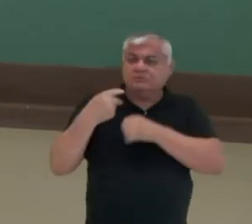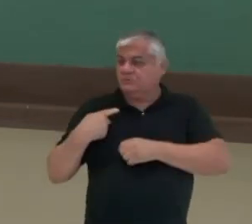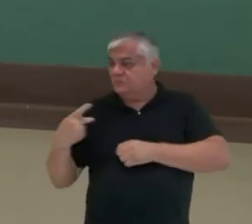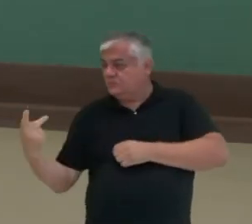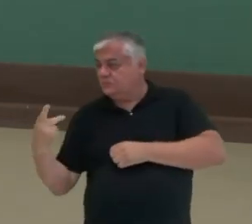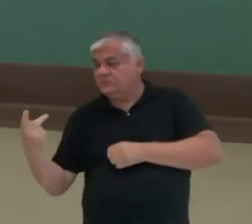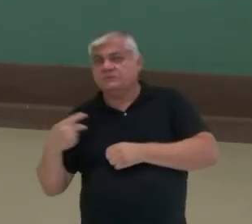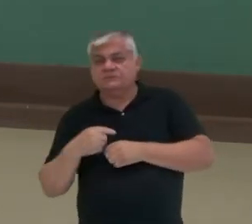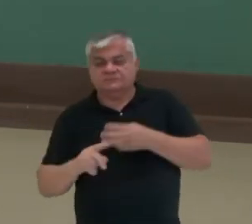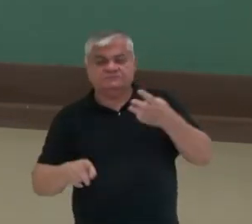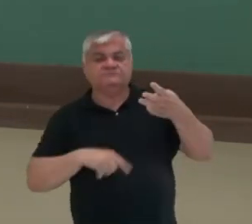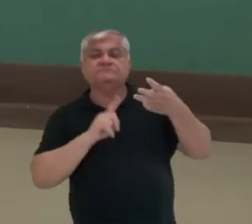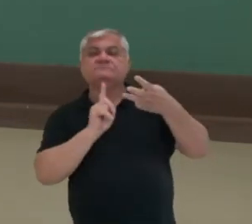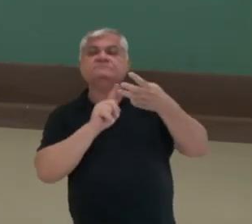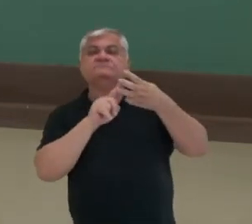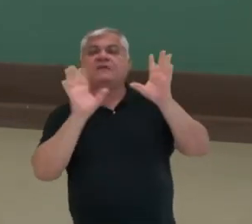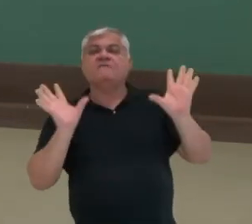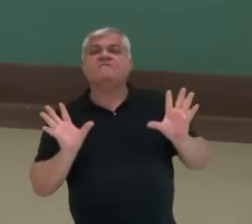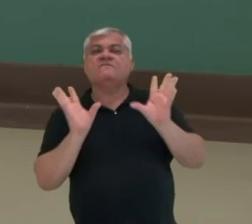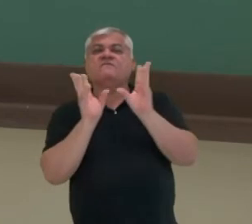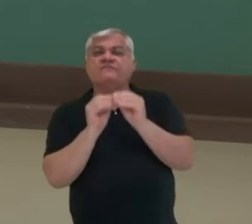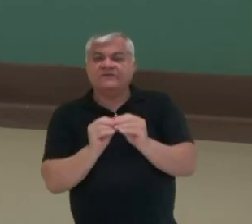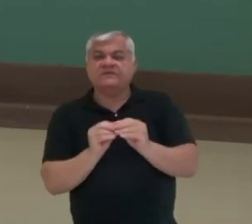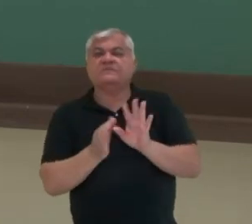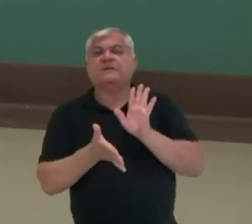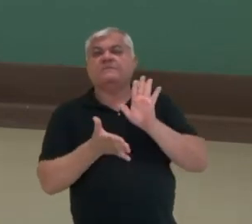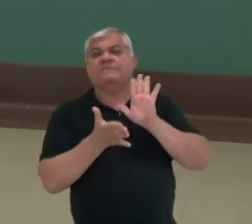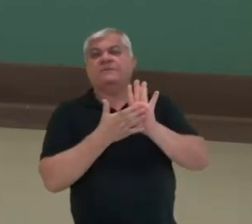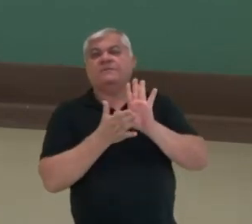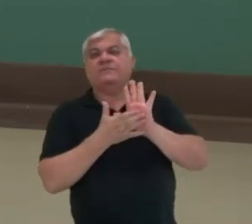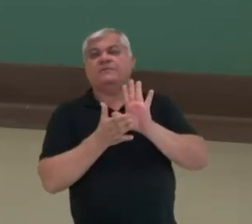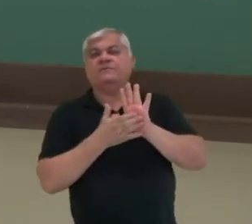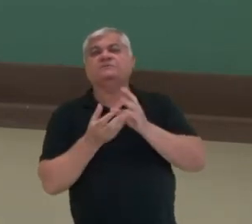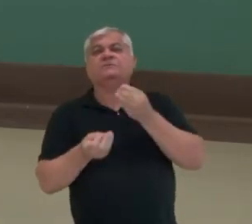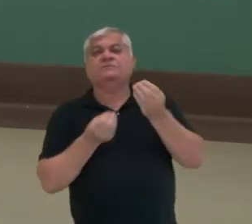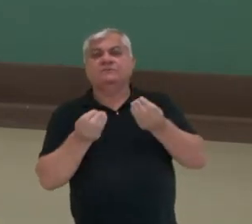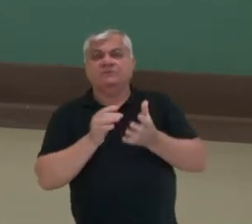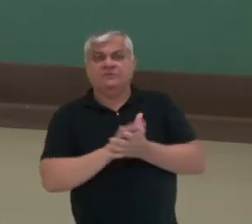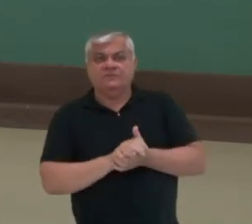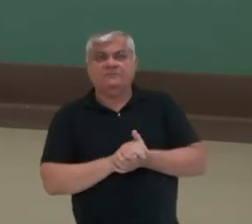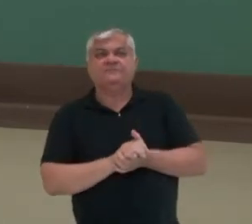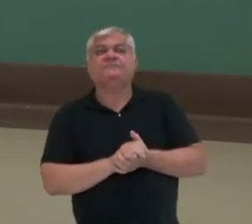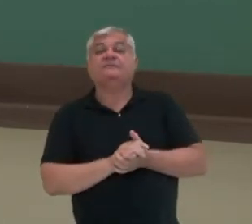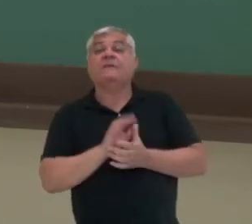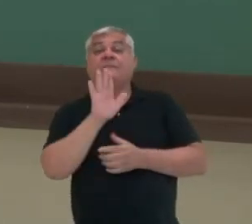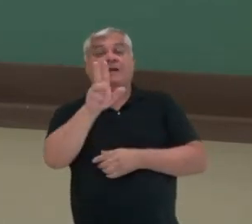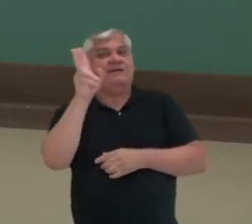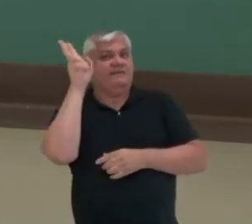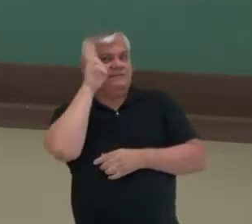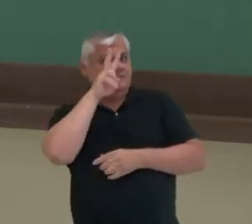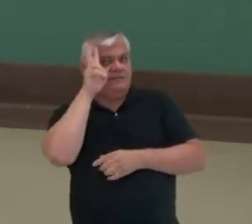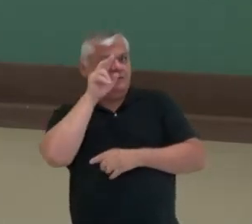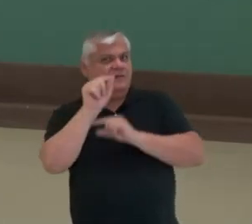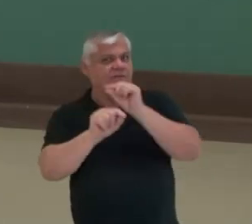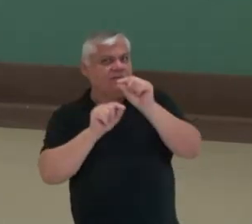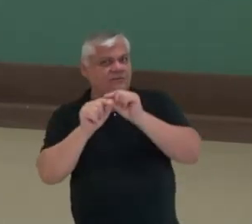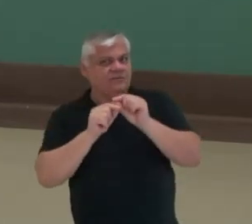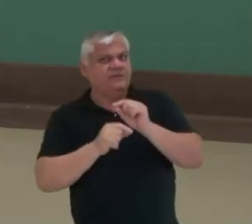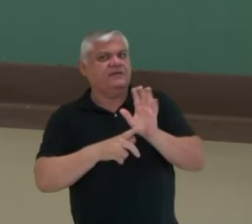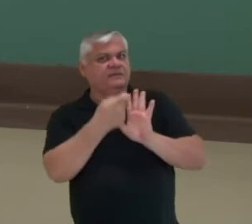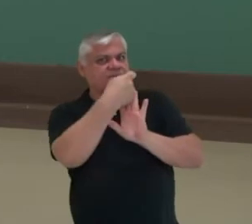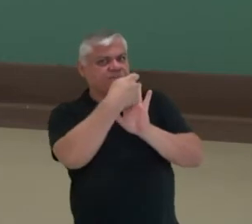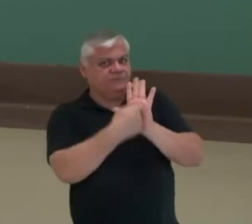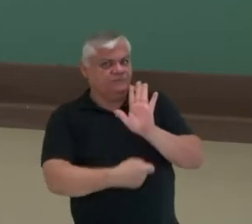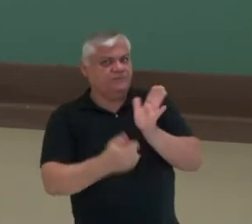na conclusão você vai colocar o quê? Uma proposta de intervenção, retomando o que você colocou na tese,